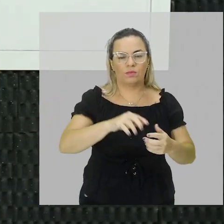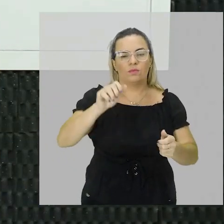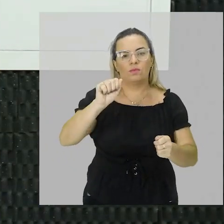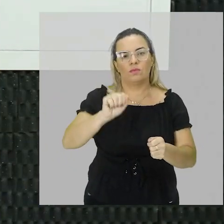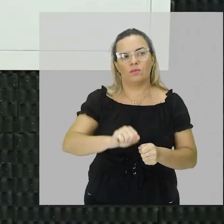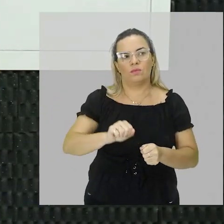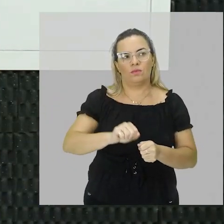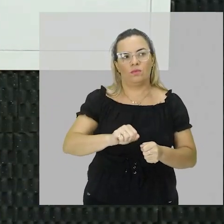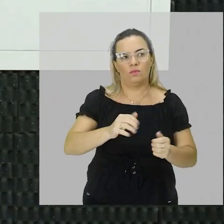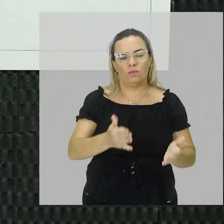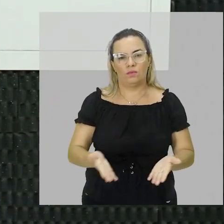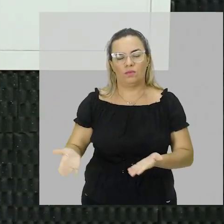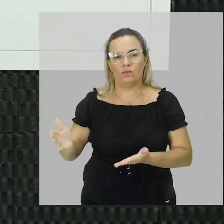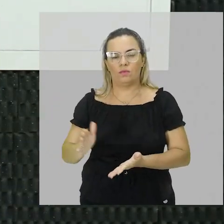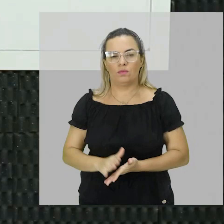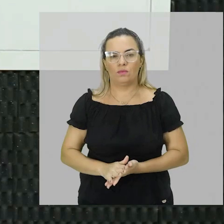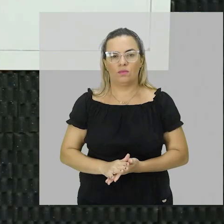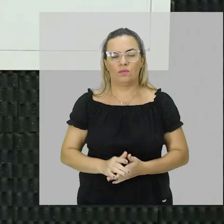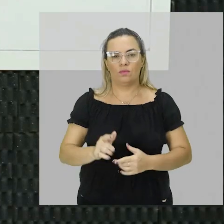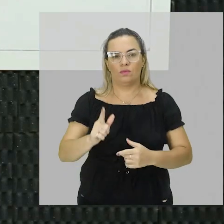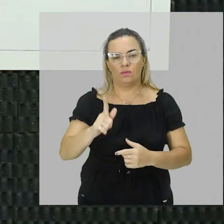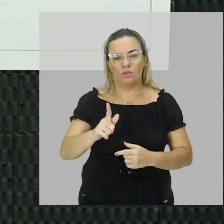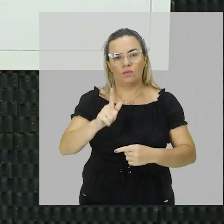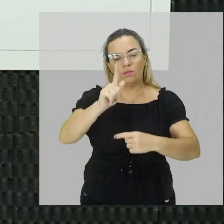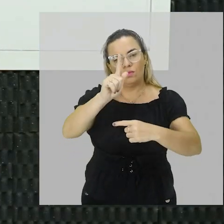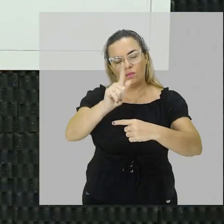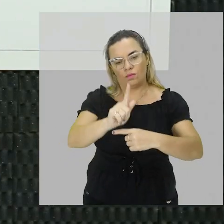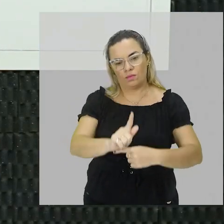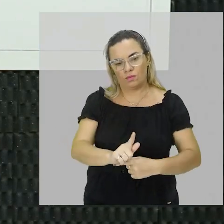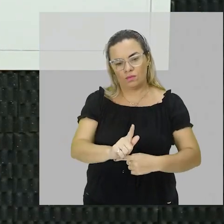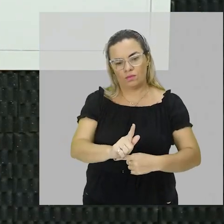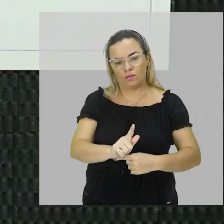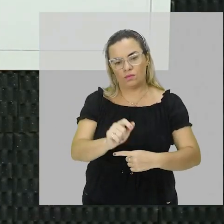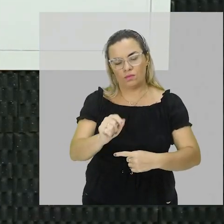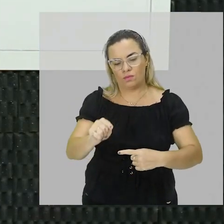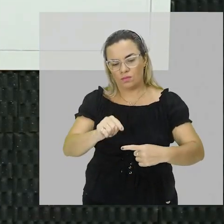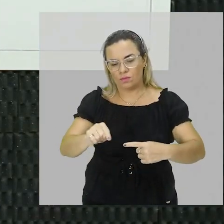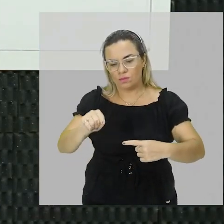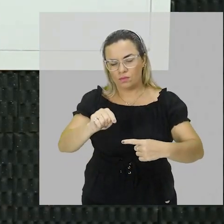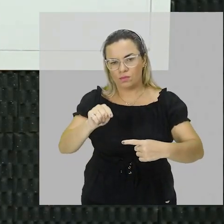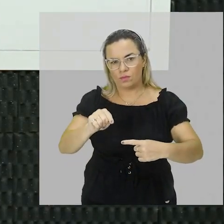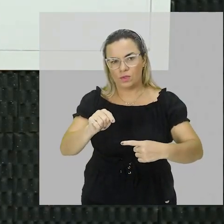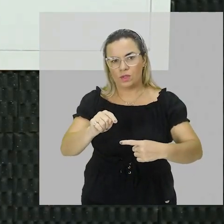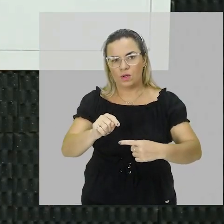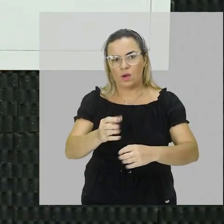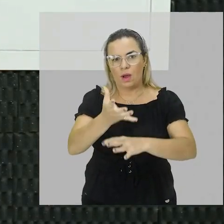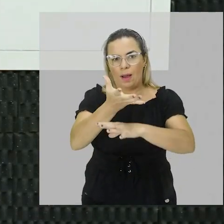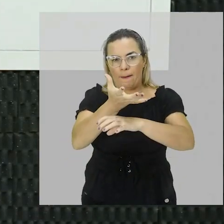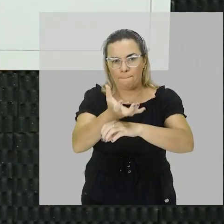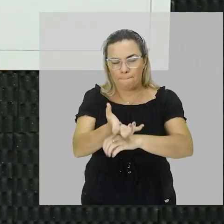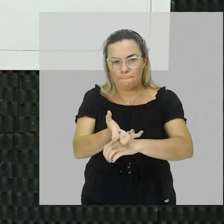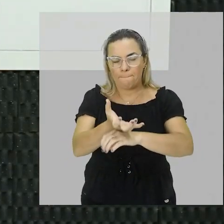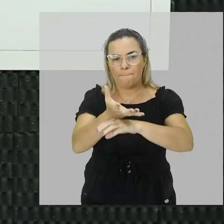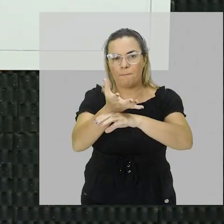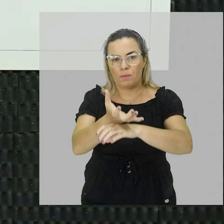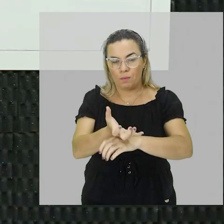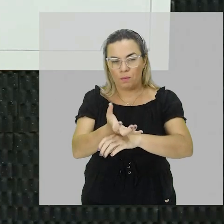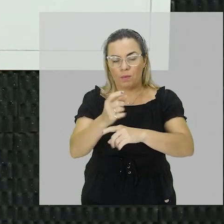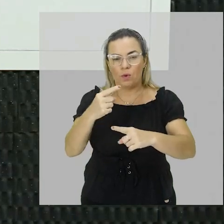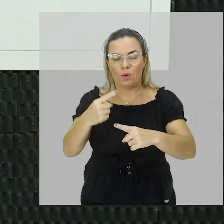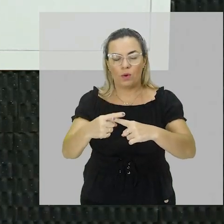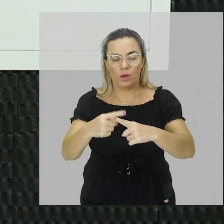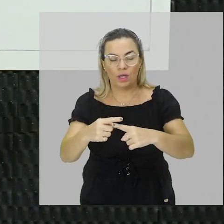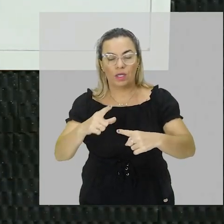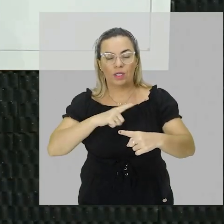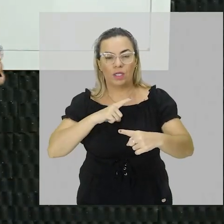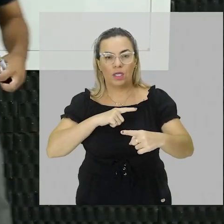movimento circular é a gravidade que o centro da circunferência ele está exercendo, porque ali eu tenho um buraco negro,